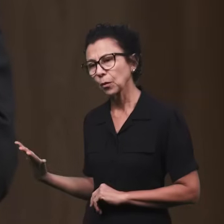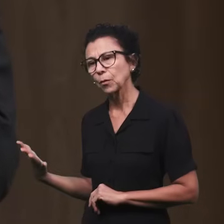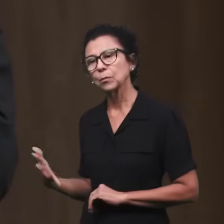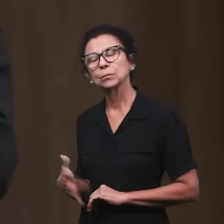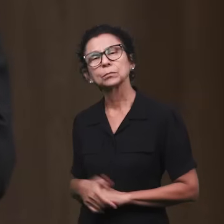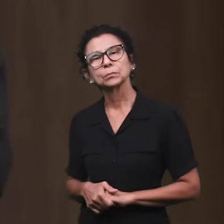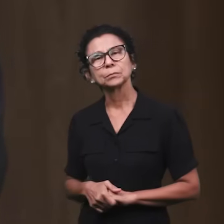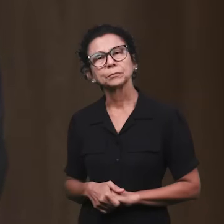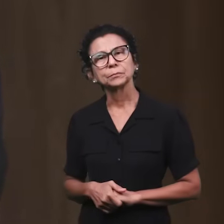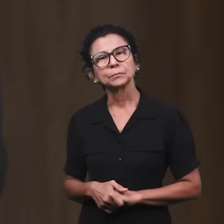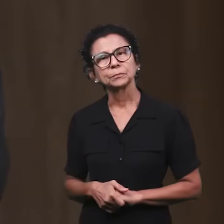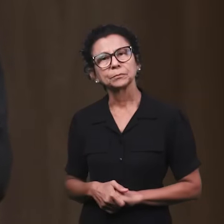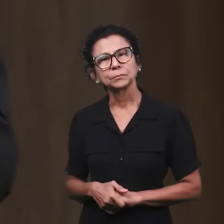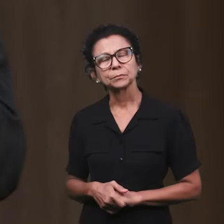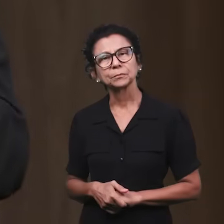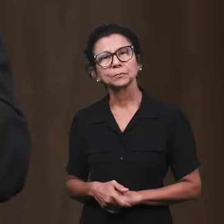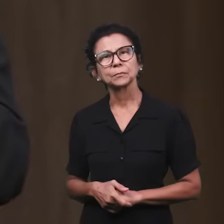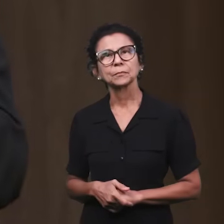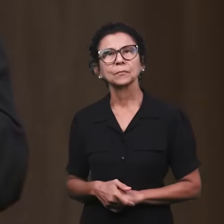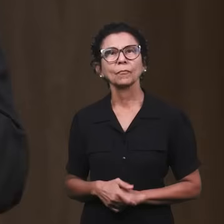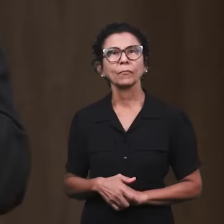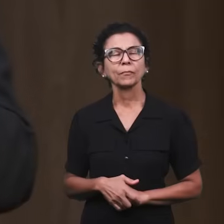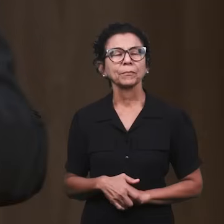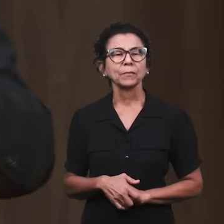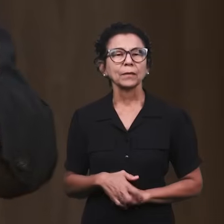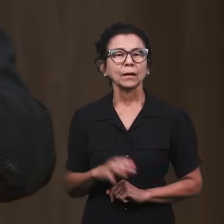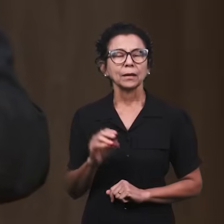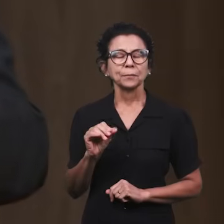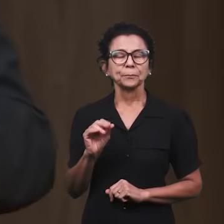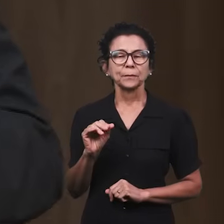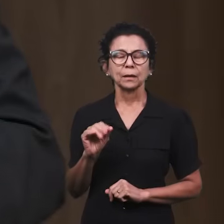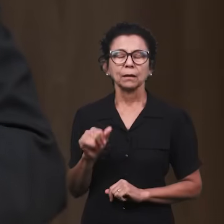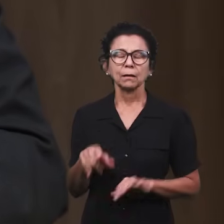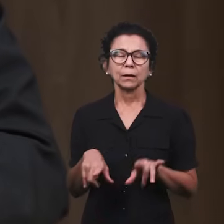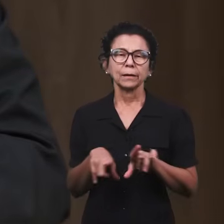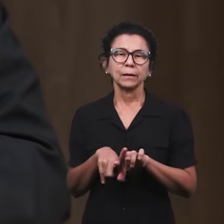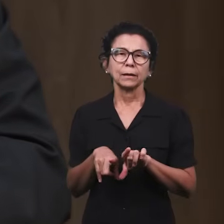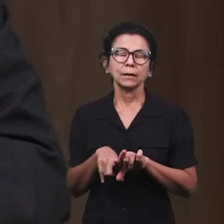né? Isso faz bem. A gente está aqui falando, né, Douglas,